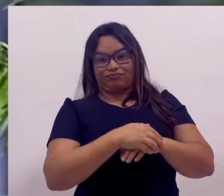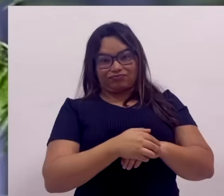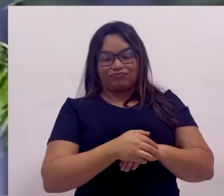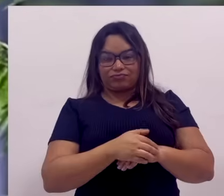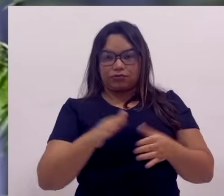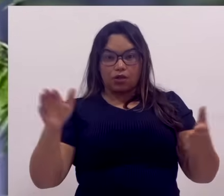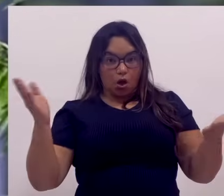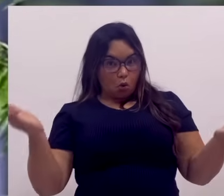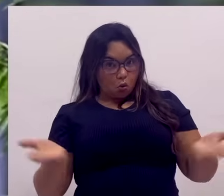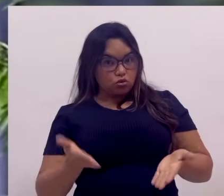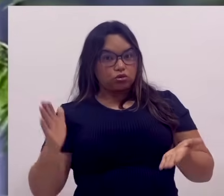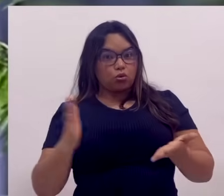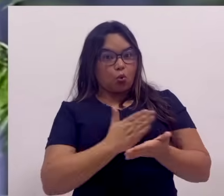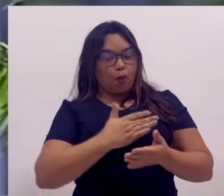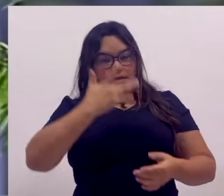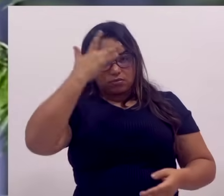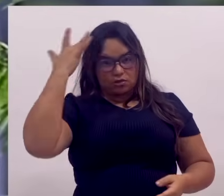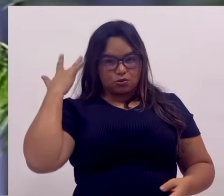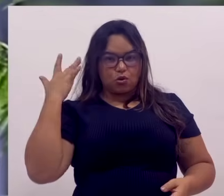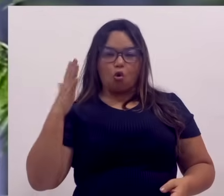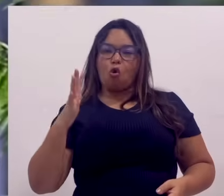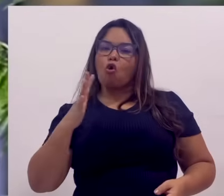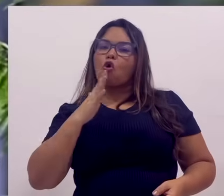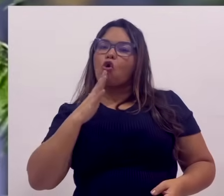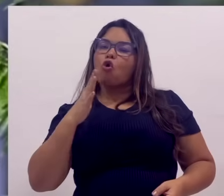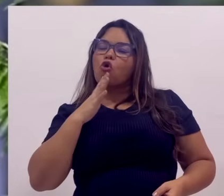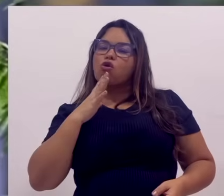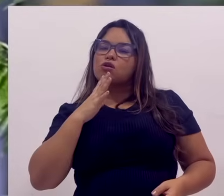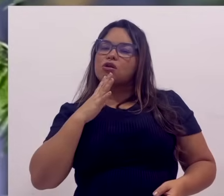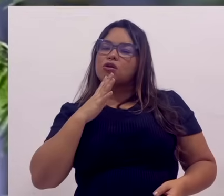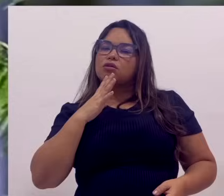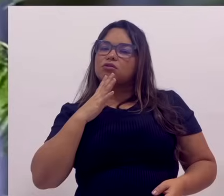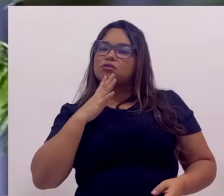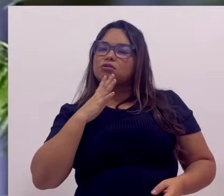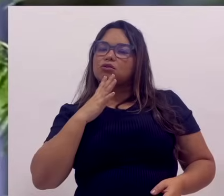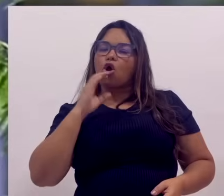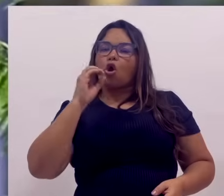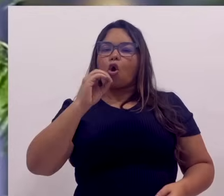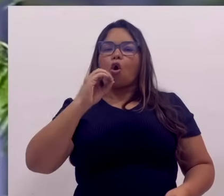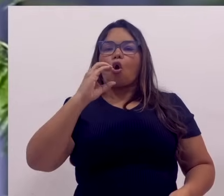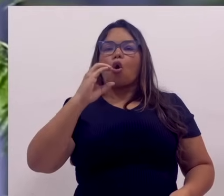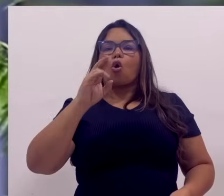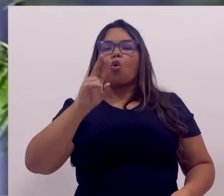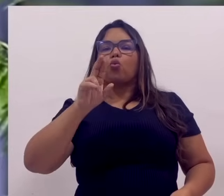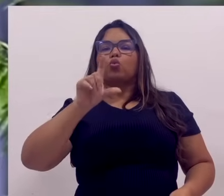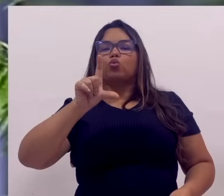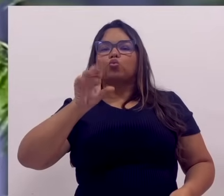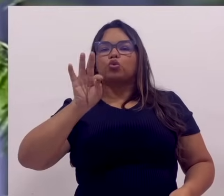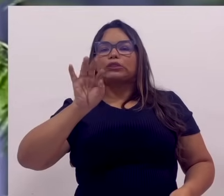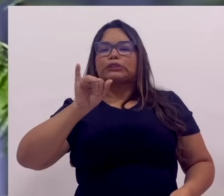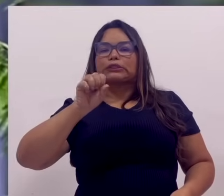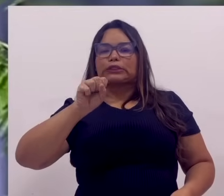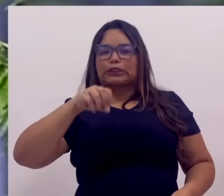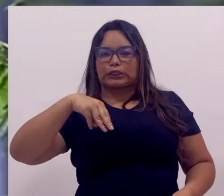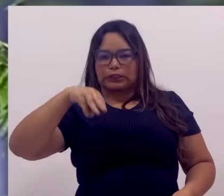Não é assim? Há pessoas hoje que afirmam conhecer as profundidades do ocultismo.